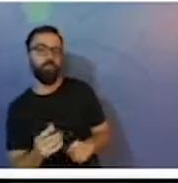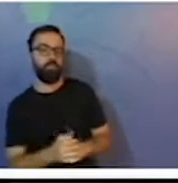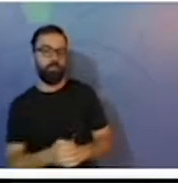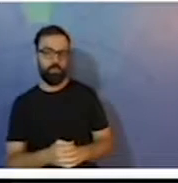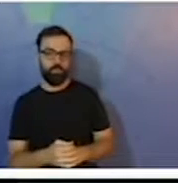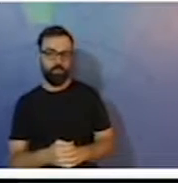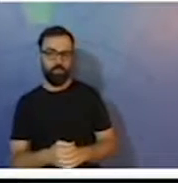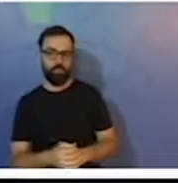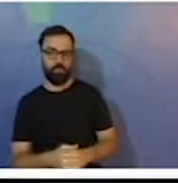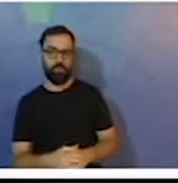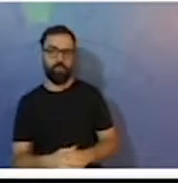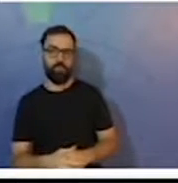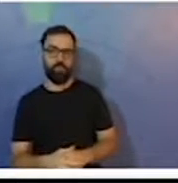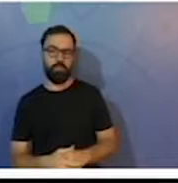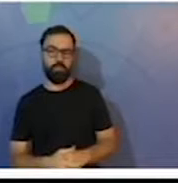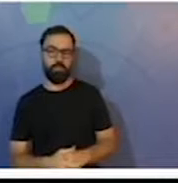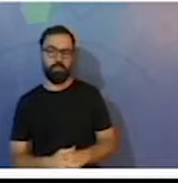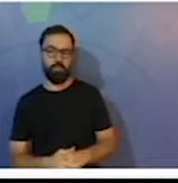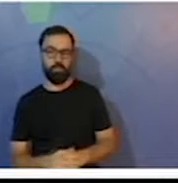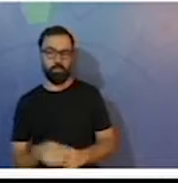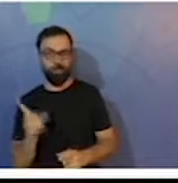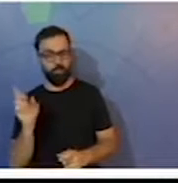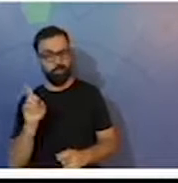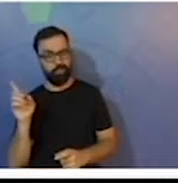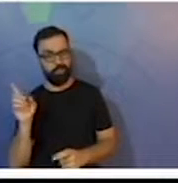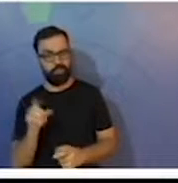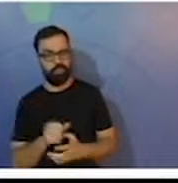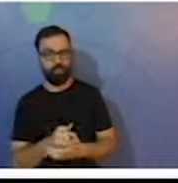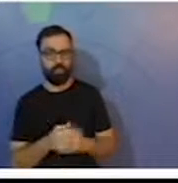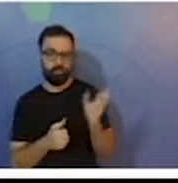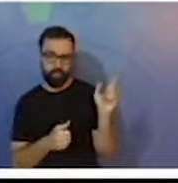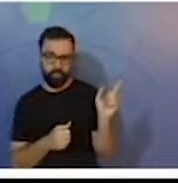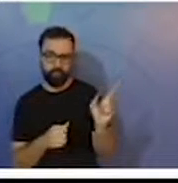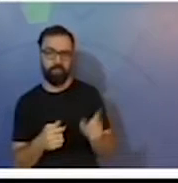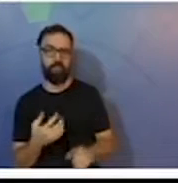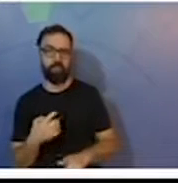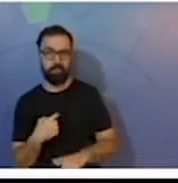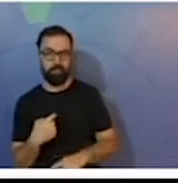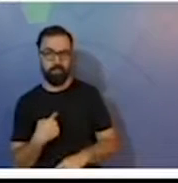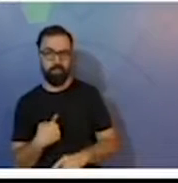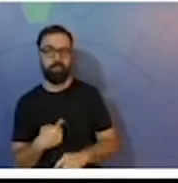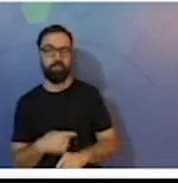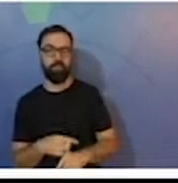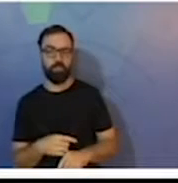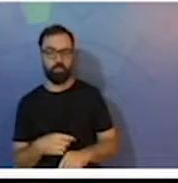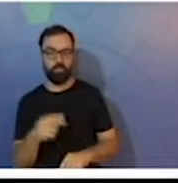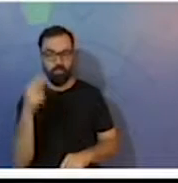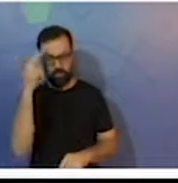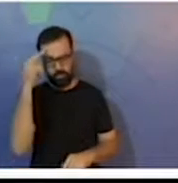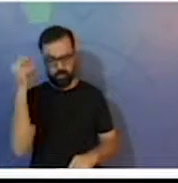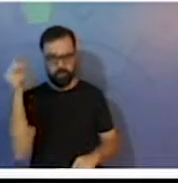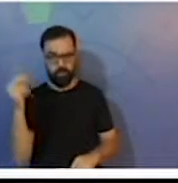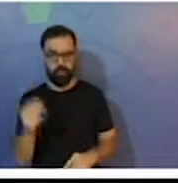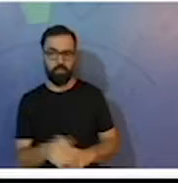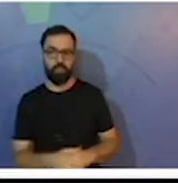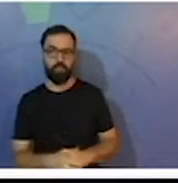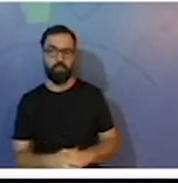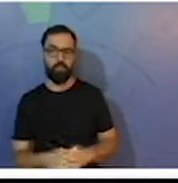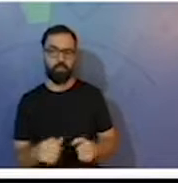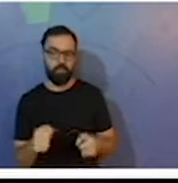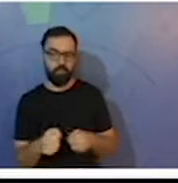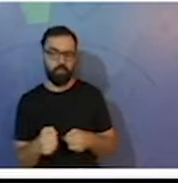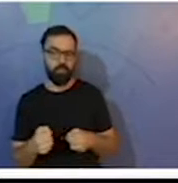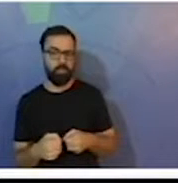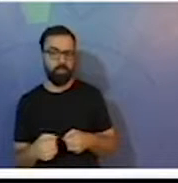atividade é só um pouquinho aqui voltando na ar tem nem que ela tá falando aqui ó Eu normalmente faço os meus artesanatos